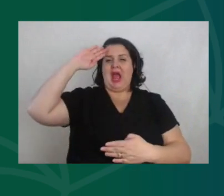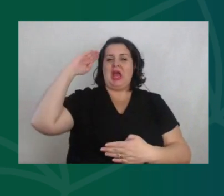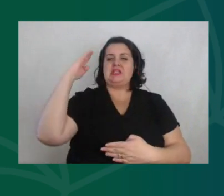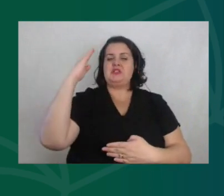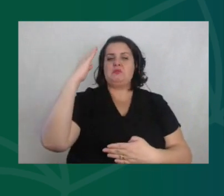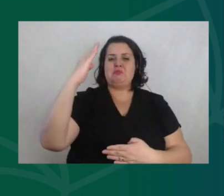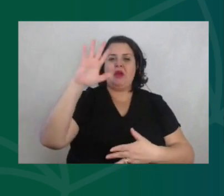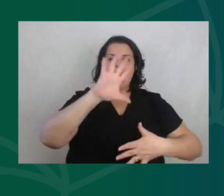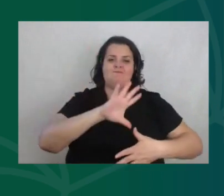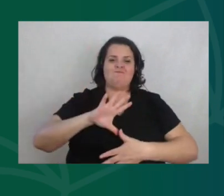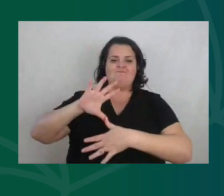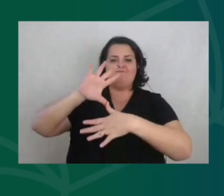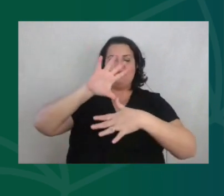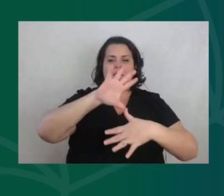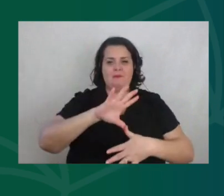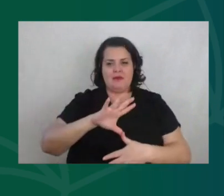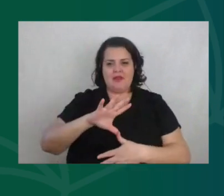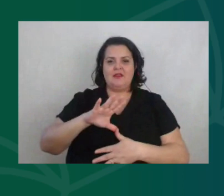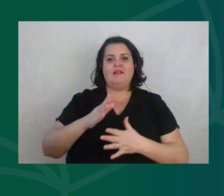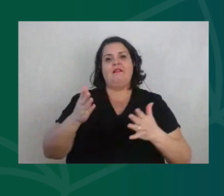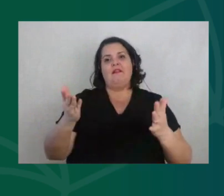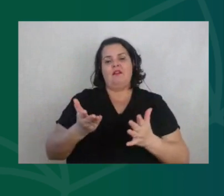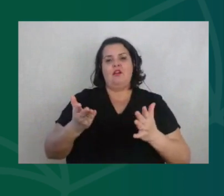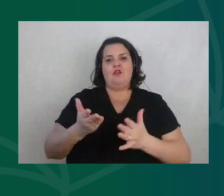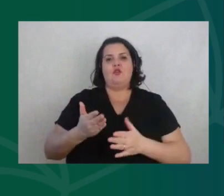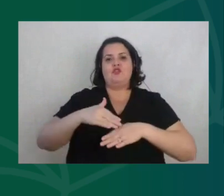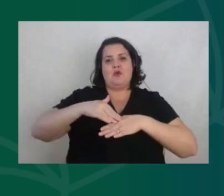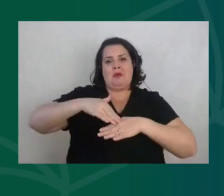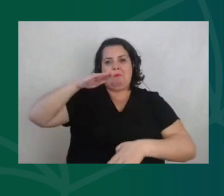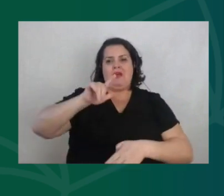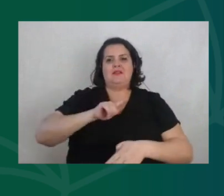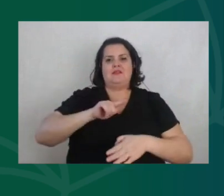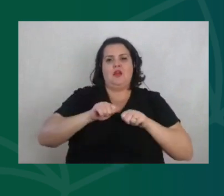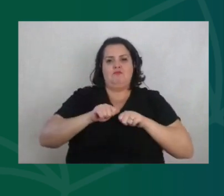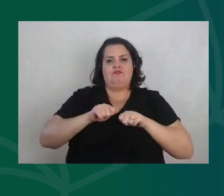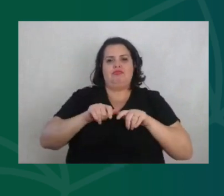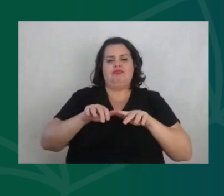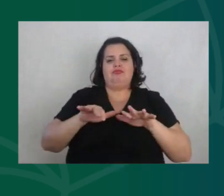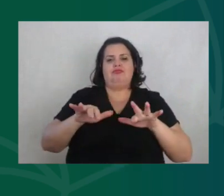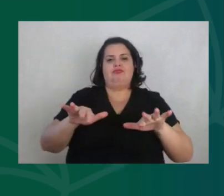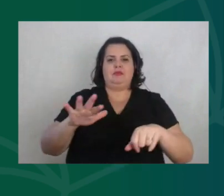o epicentro atual da pandemia. Pode passar?